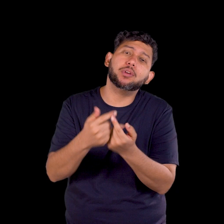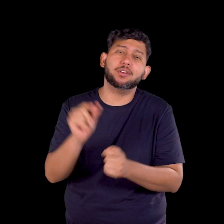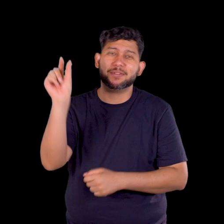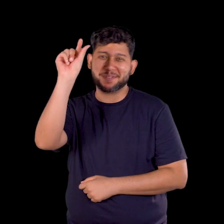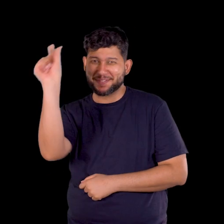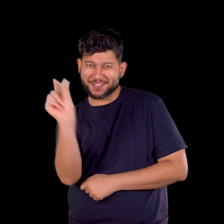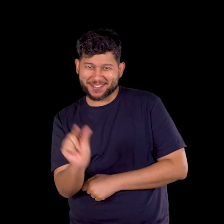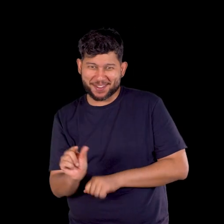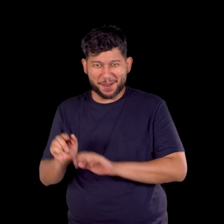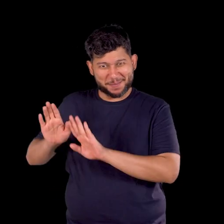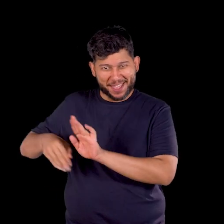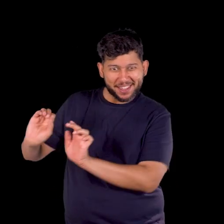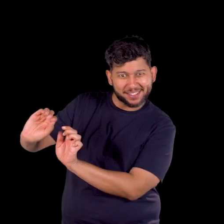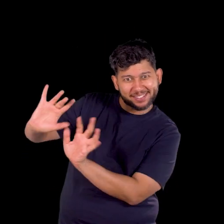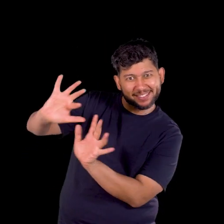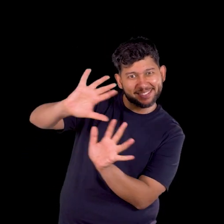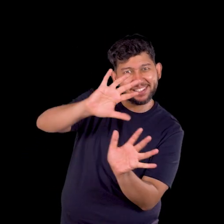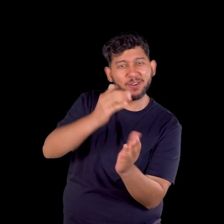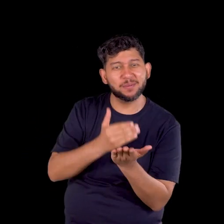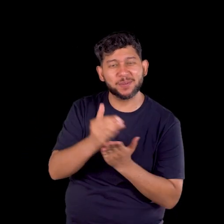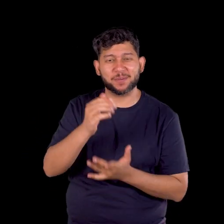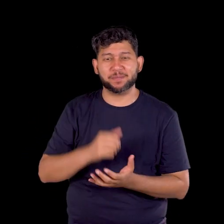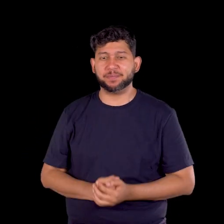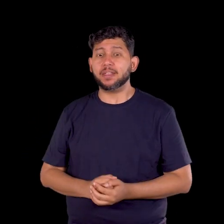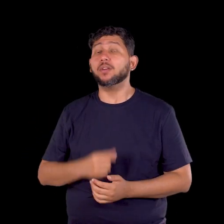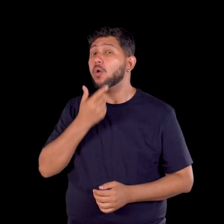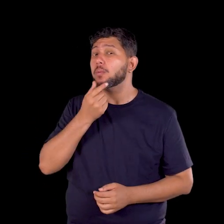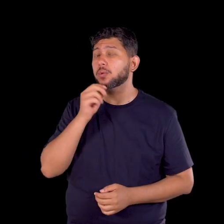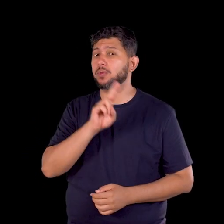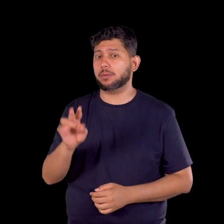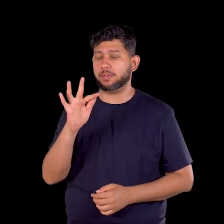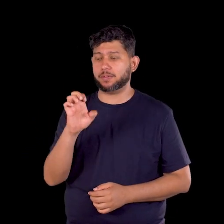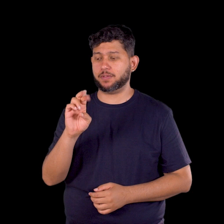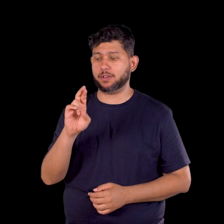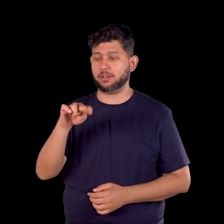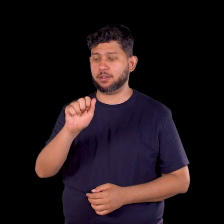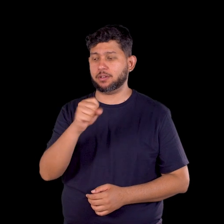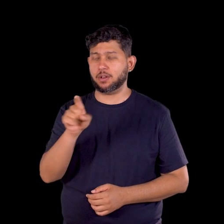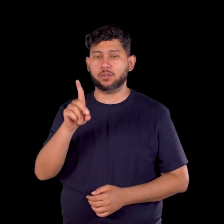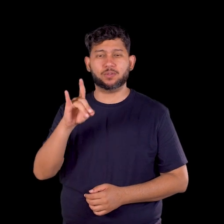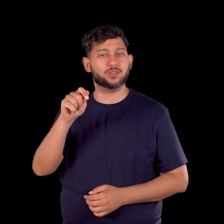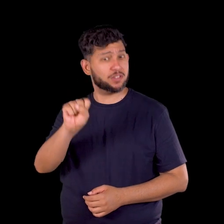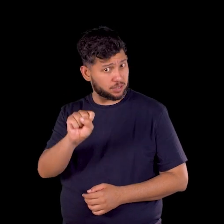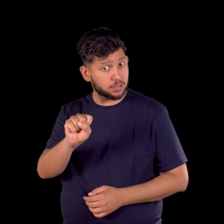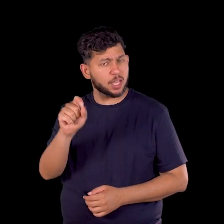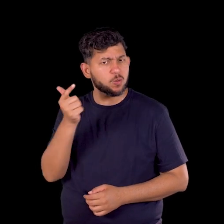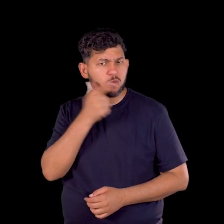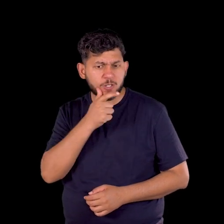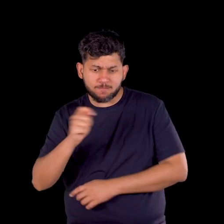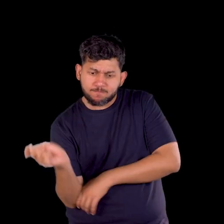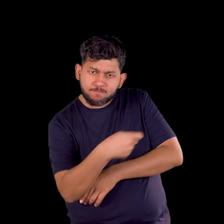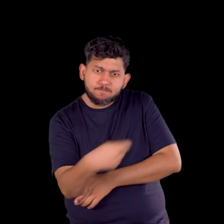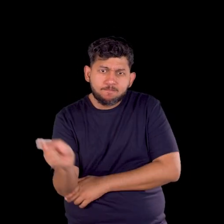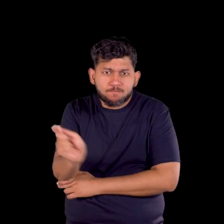Em 1674, por exemplo, o bandeirante Fernão Dias abriu a duras penas um caminho provisório que